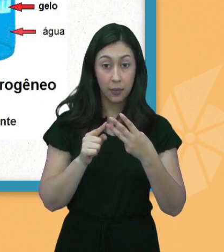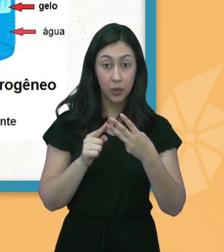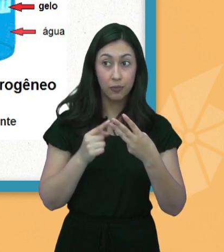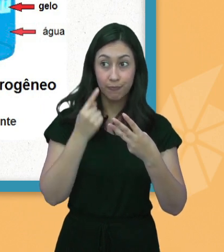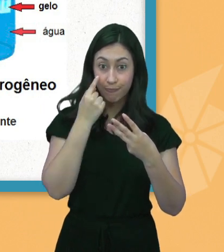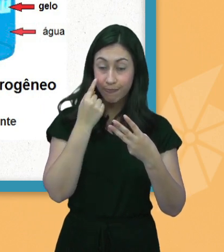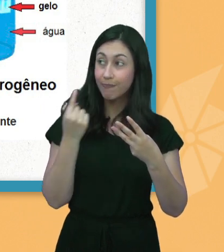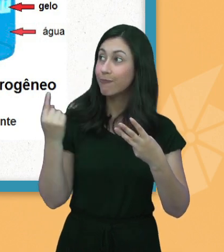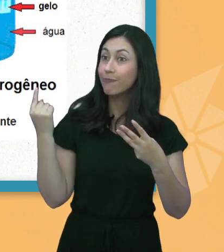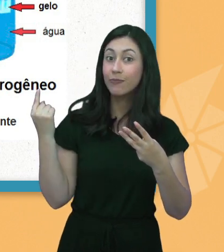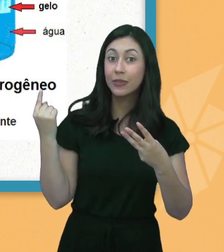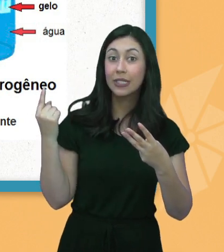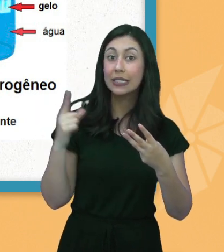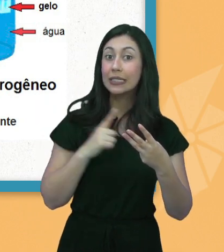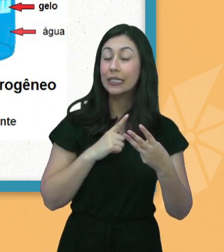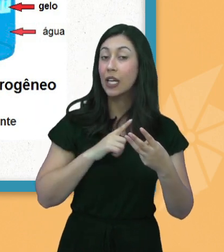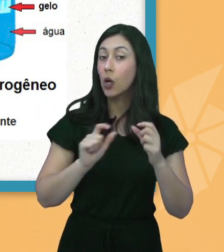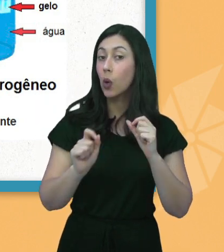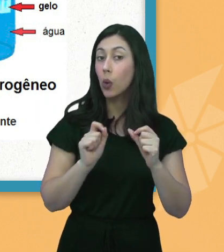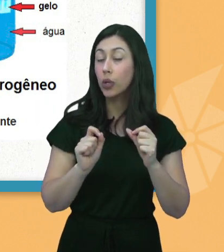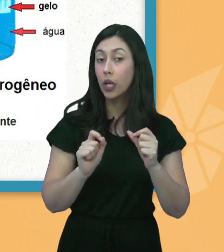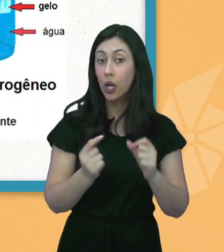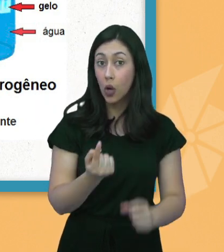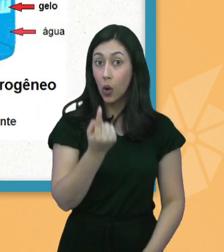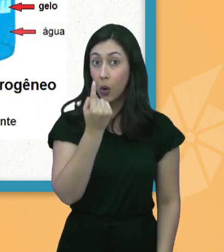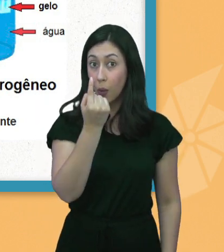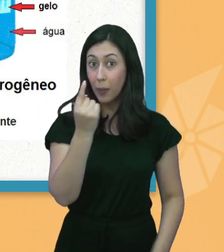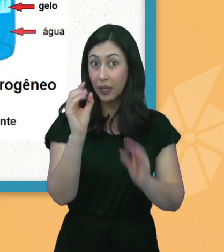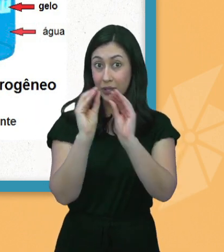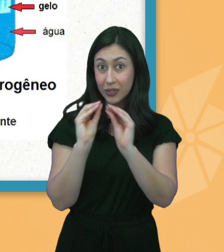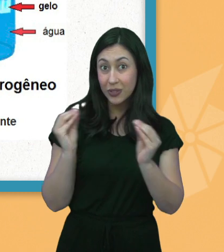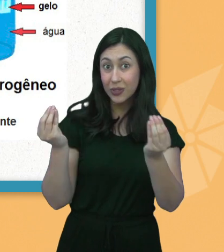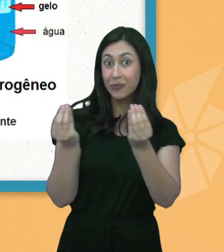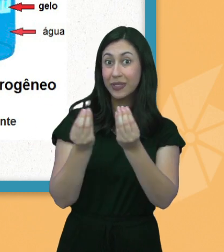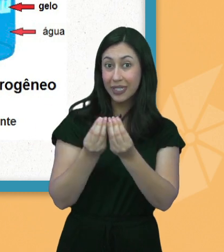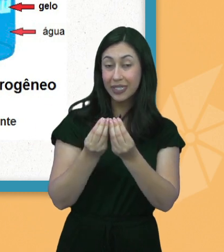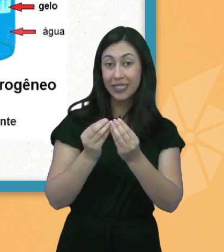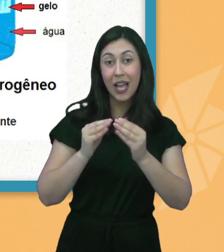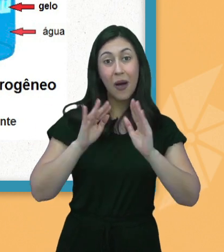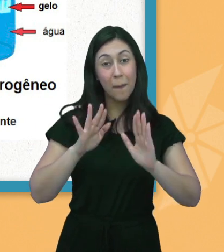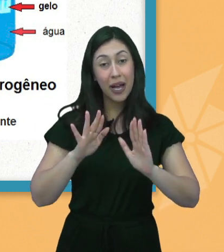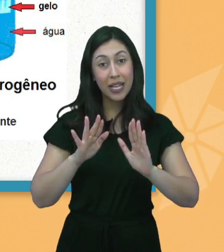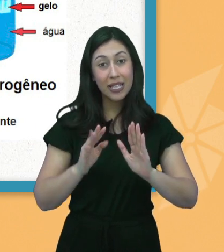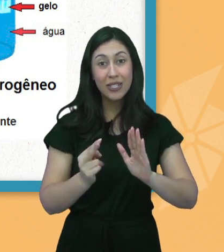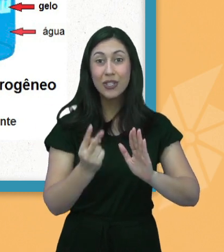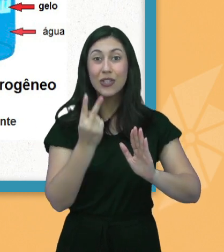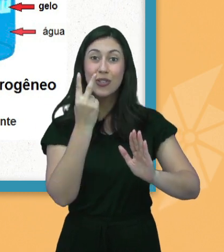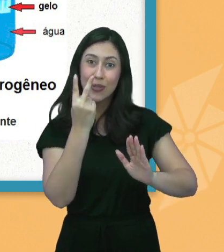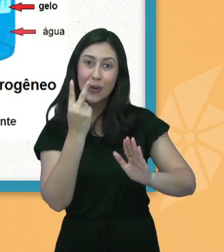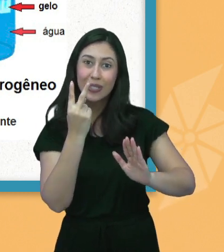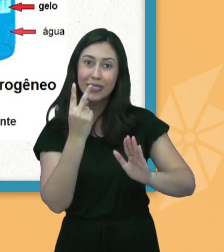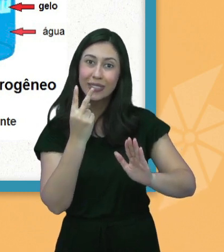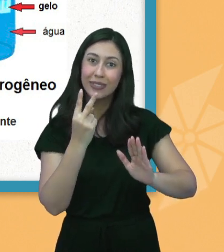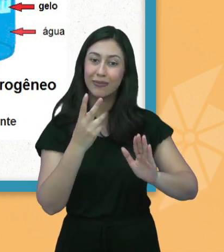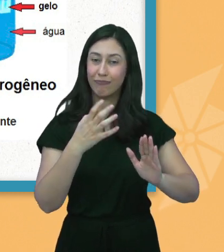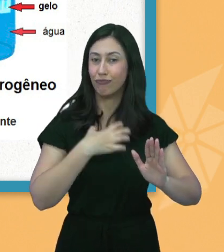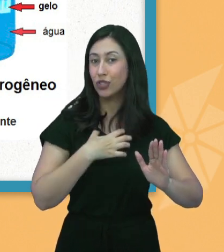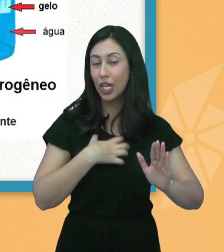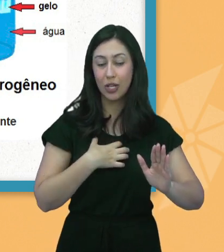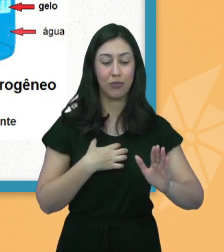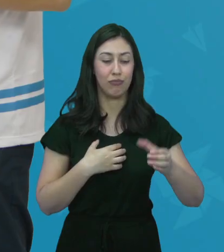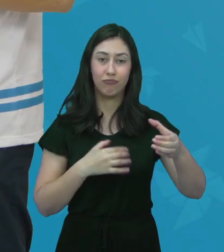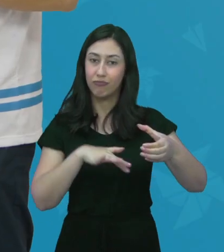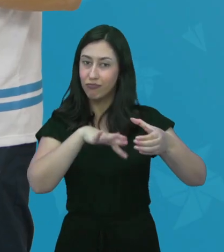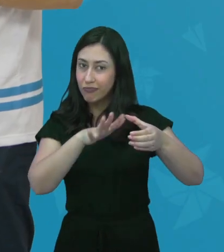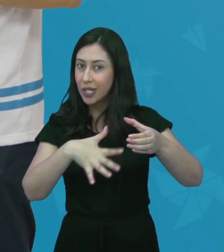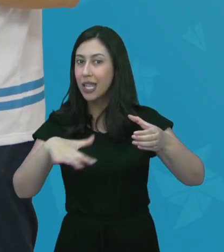exemplo anterior do copo, é um sistema formado por um componente, que é a água, mais 2 fases, que é a água no estado líquido e a água no estado sólido, ou